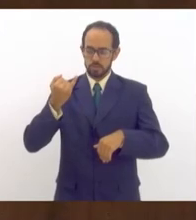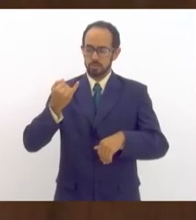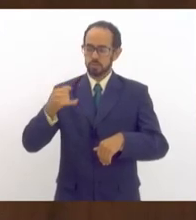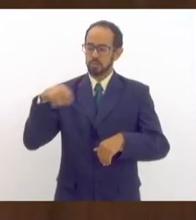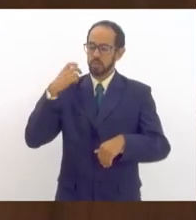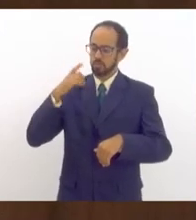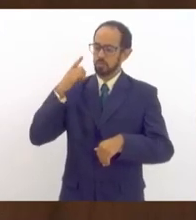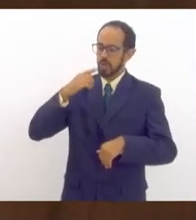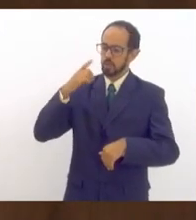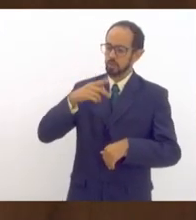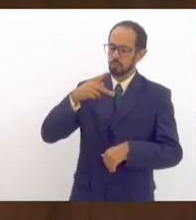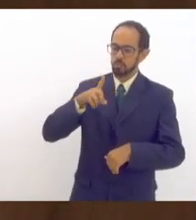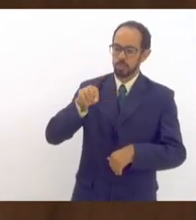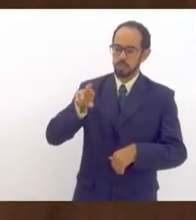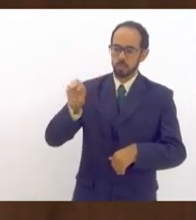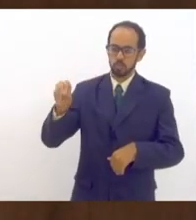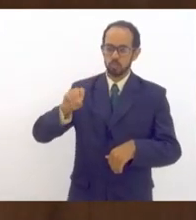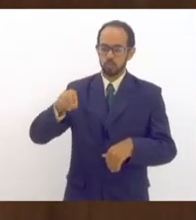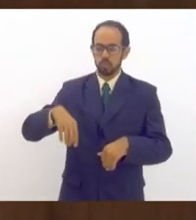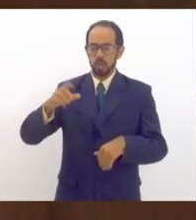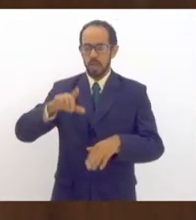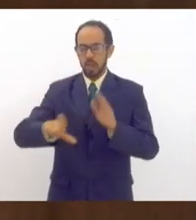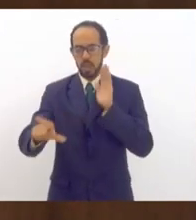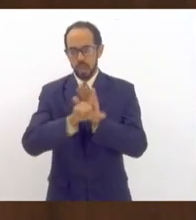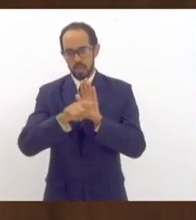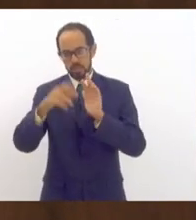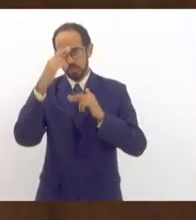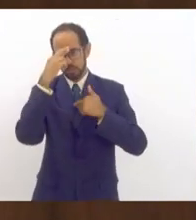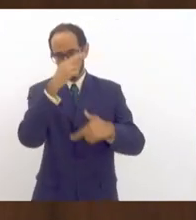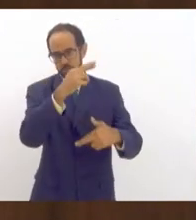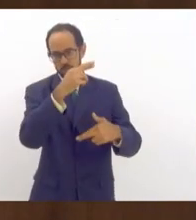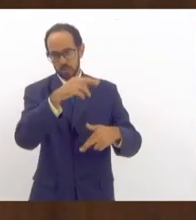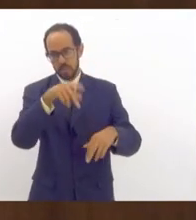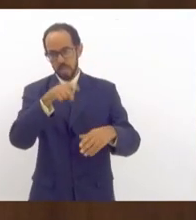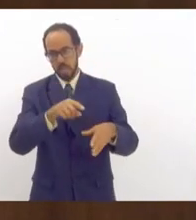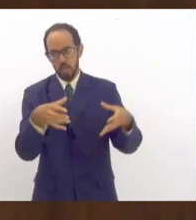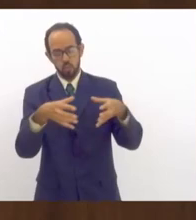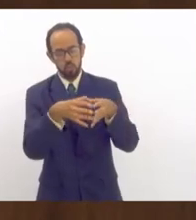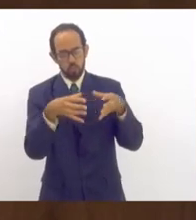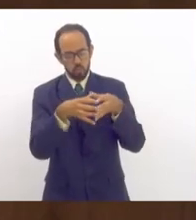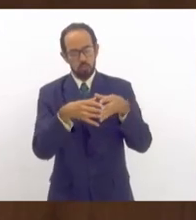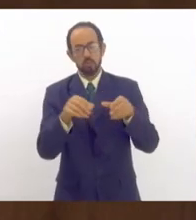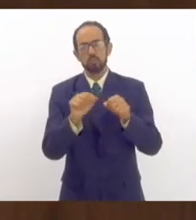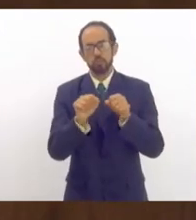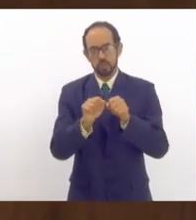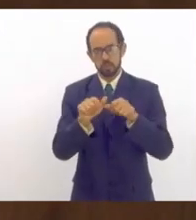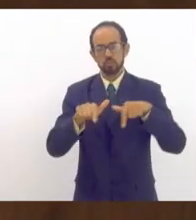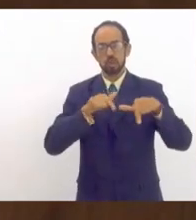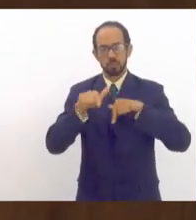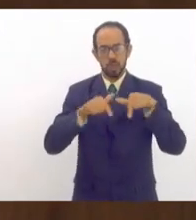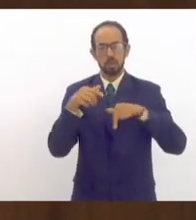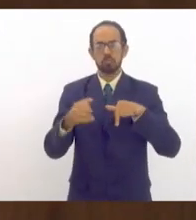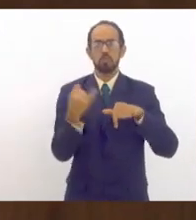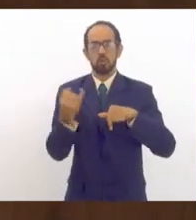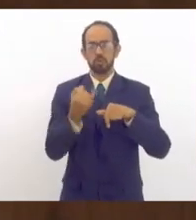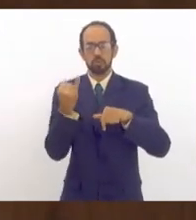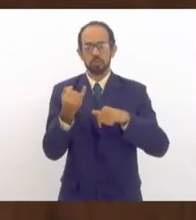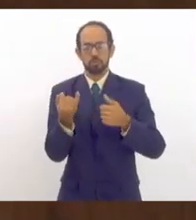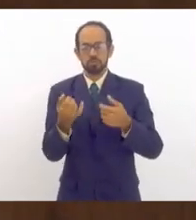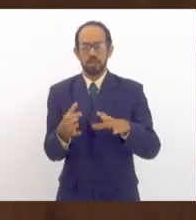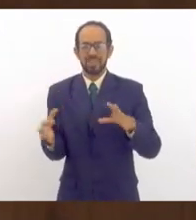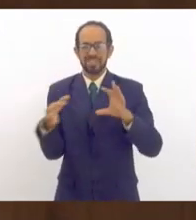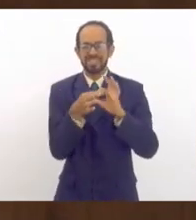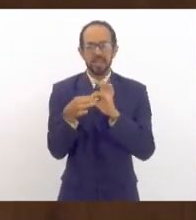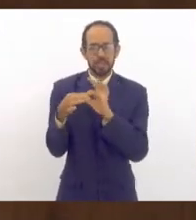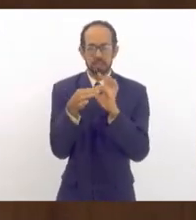Pedro que essa lei seja cumprida é uma categoria que fez um trabalho importantíssimo para integração dos nossos jovens na